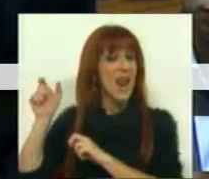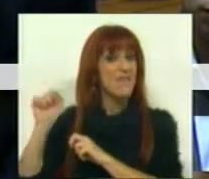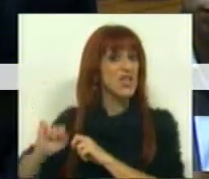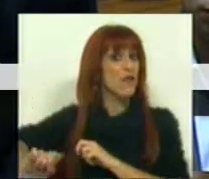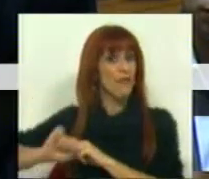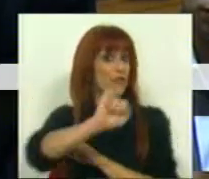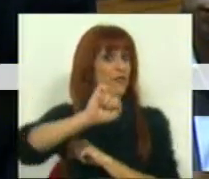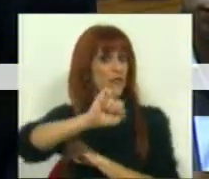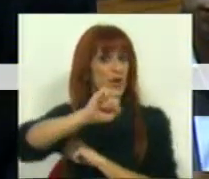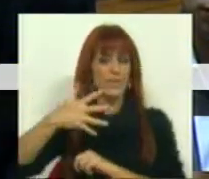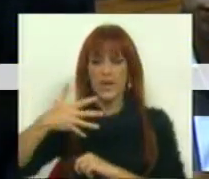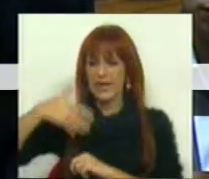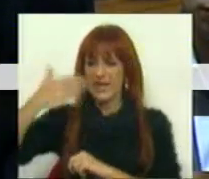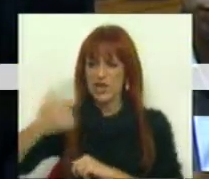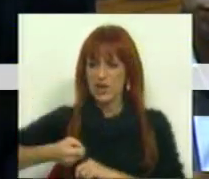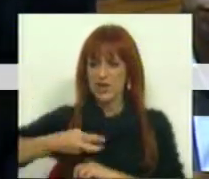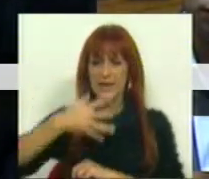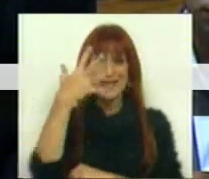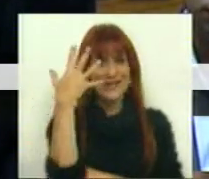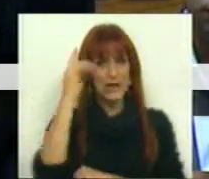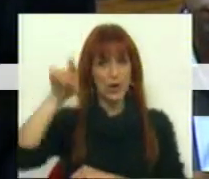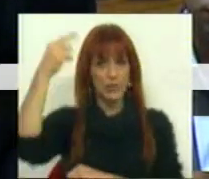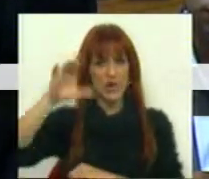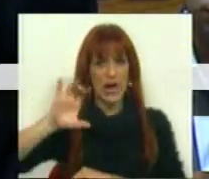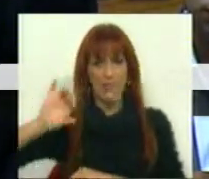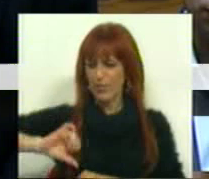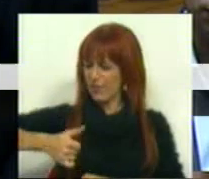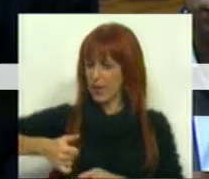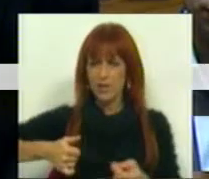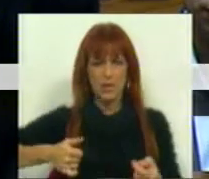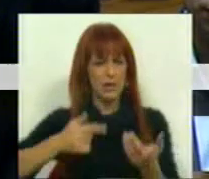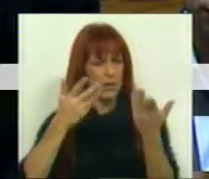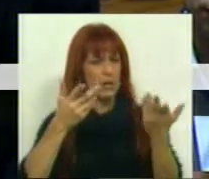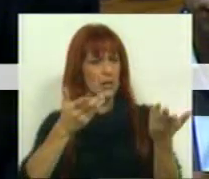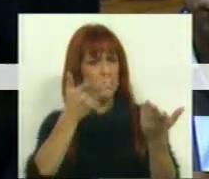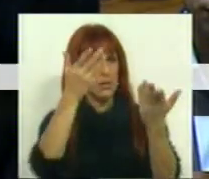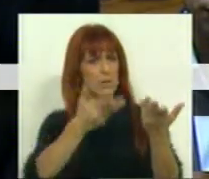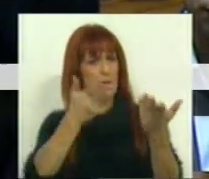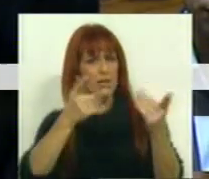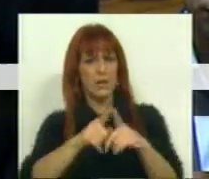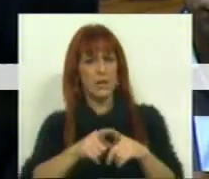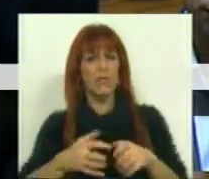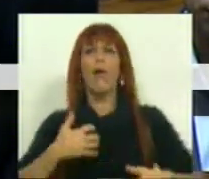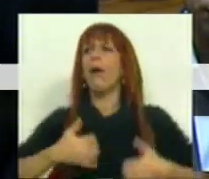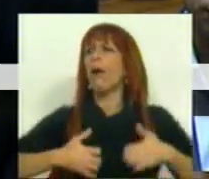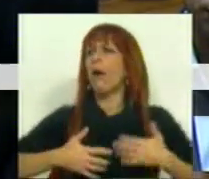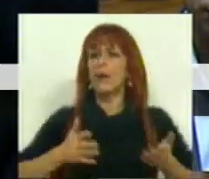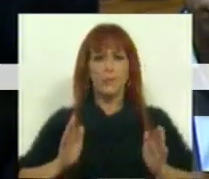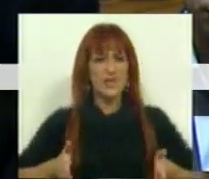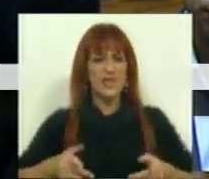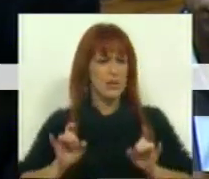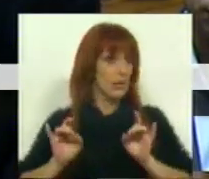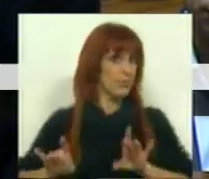palavras, 5 dias depois, em Cabo Verde, era para si considerada uma ansiedade que era